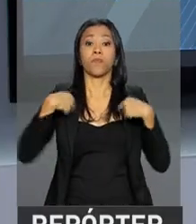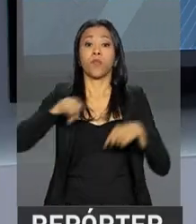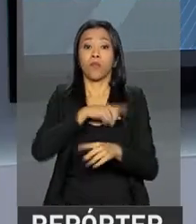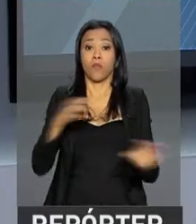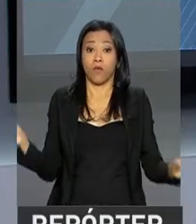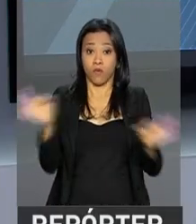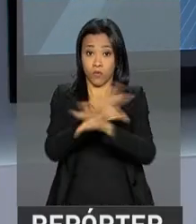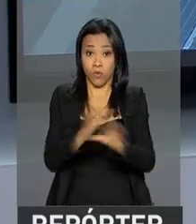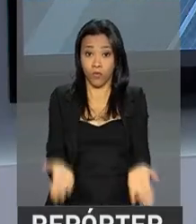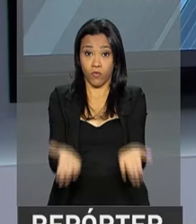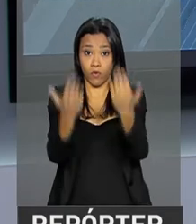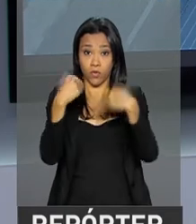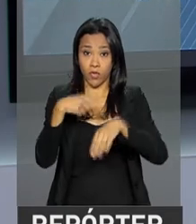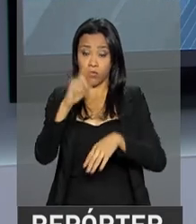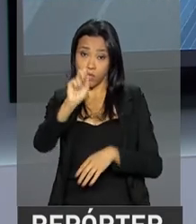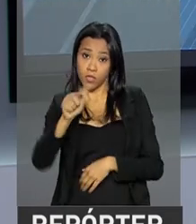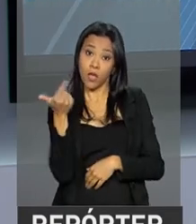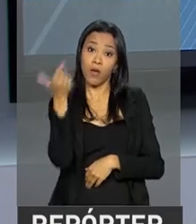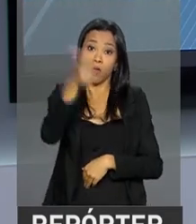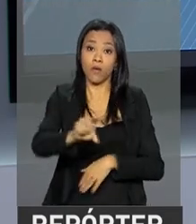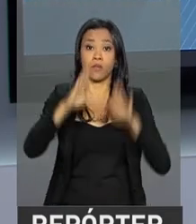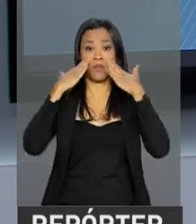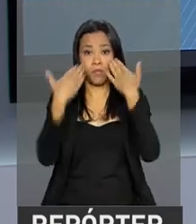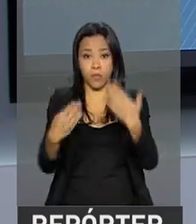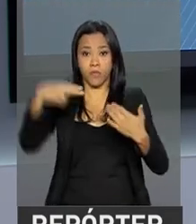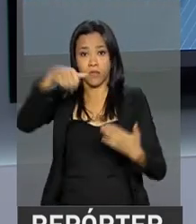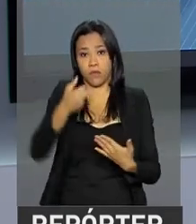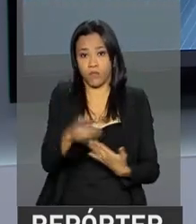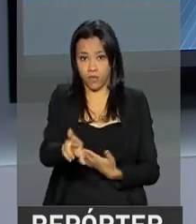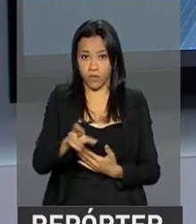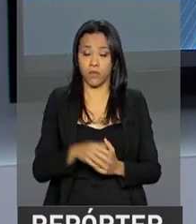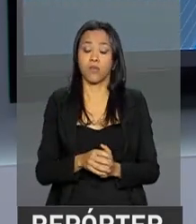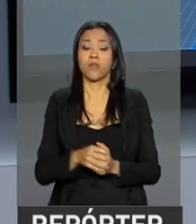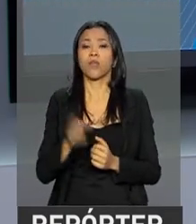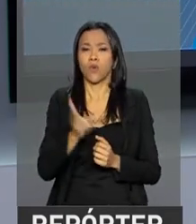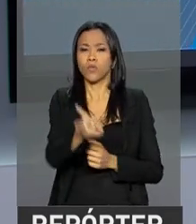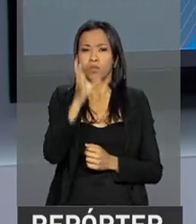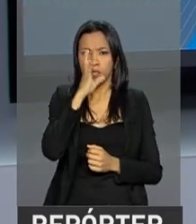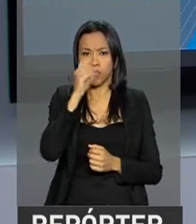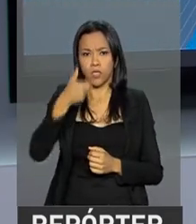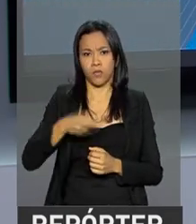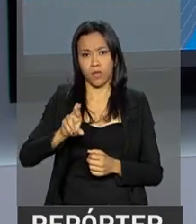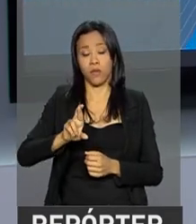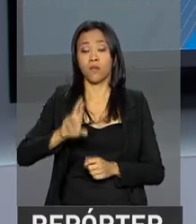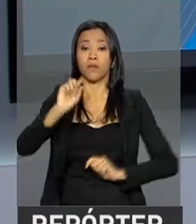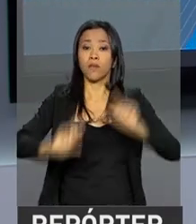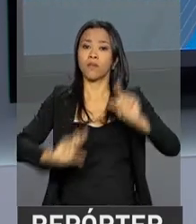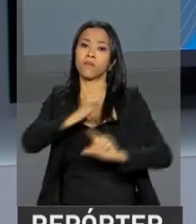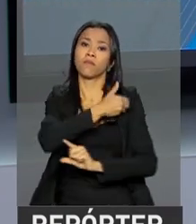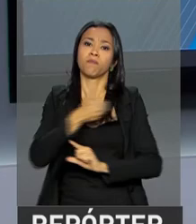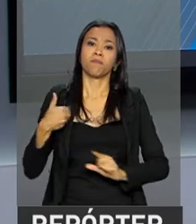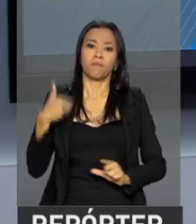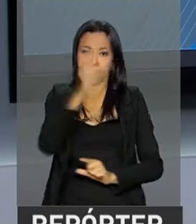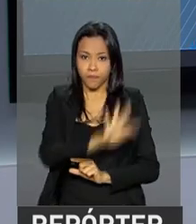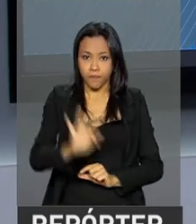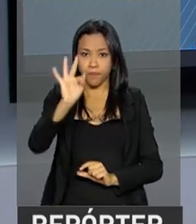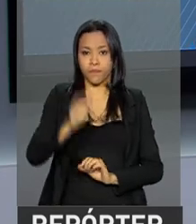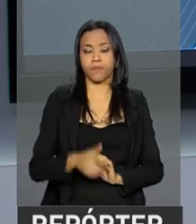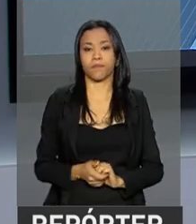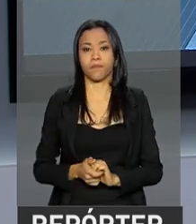por aqui voltamos em uma hora na próxima edição do repórter nbr continue com a gente na nbr a tv do governo